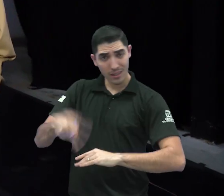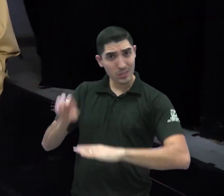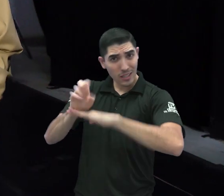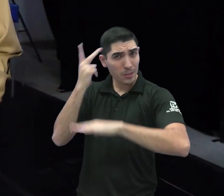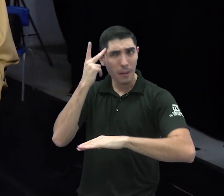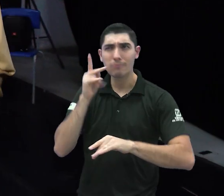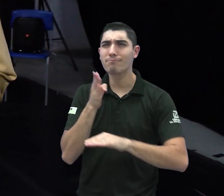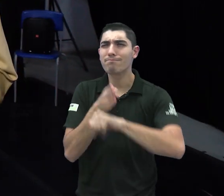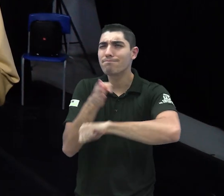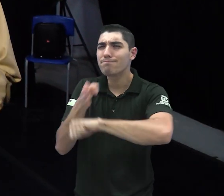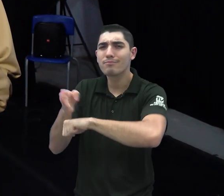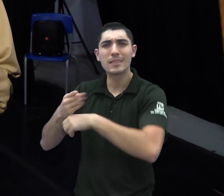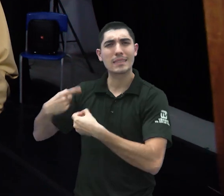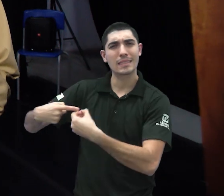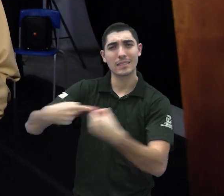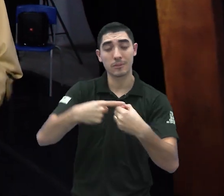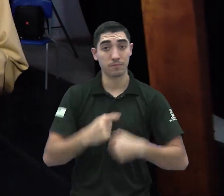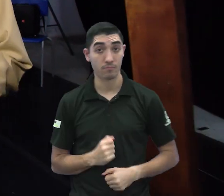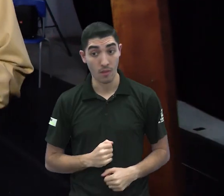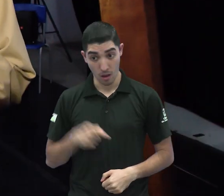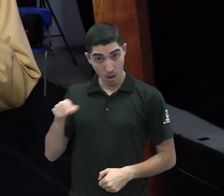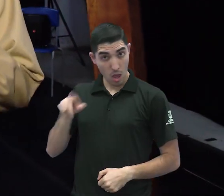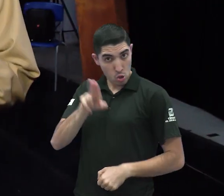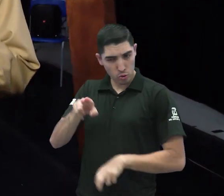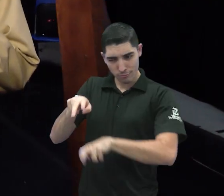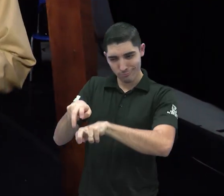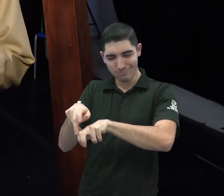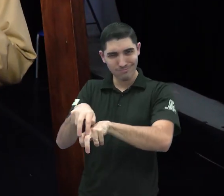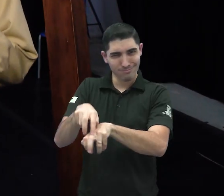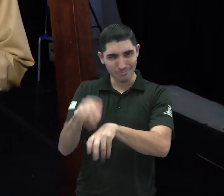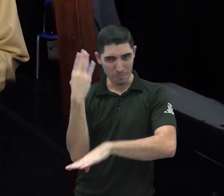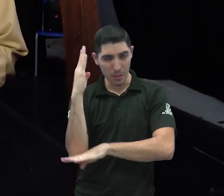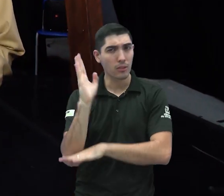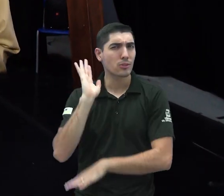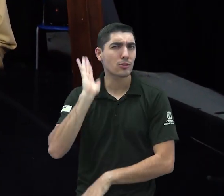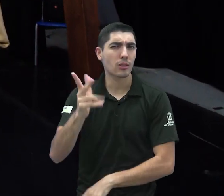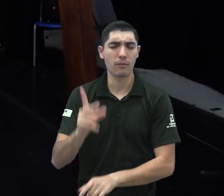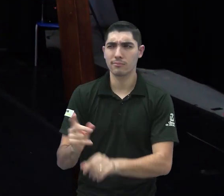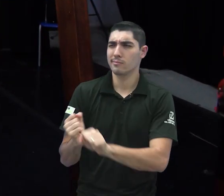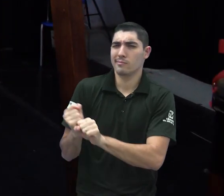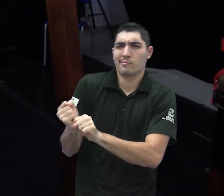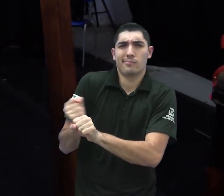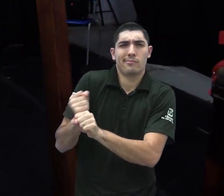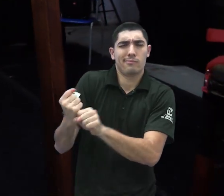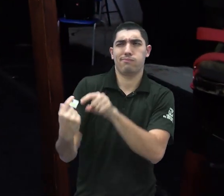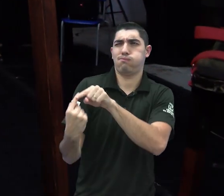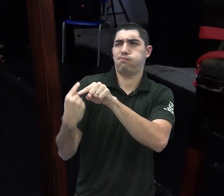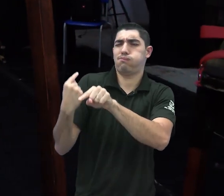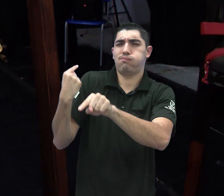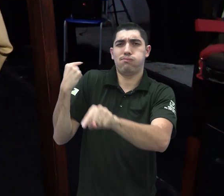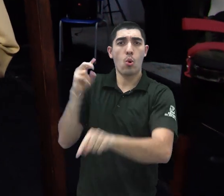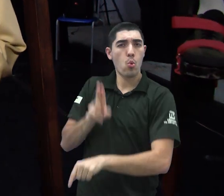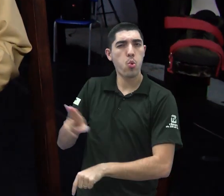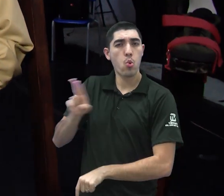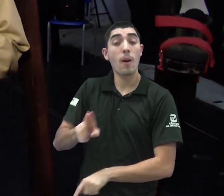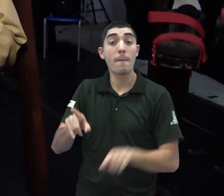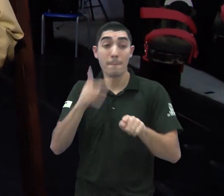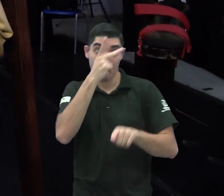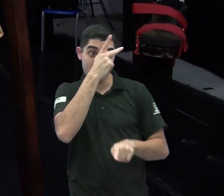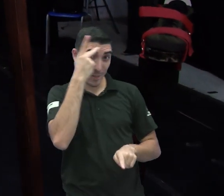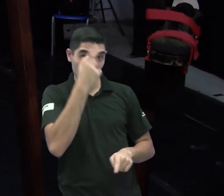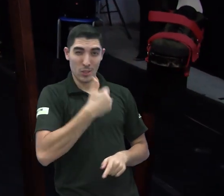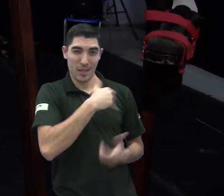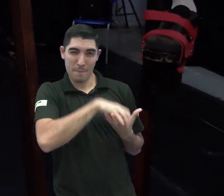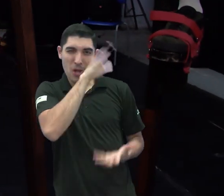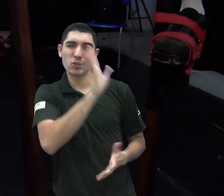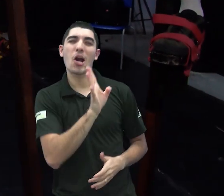de pau é uma prática milenar e conhecida principalmente por pessoas mais antigas. Mas esses artistas,